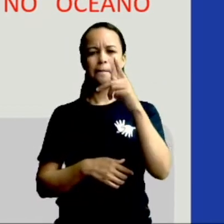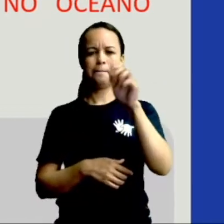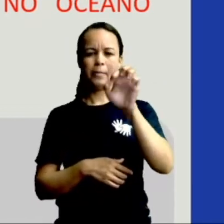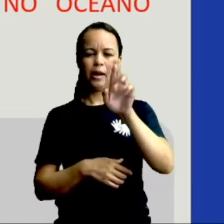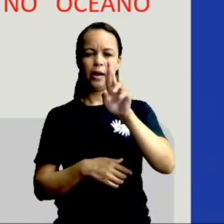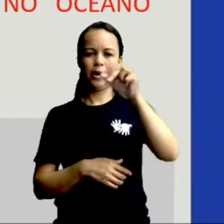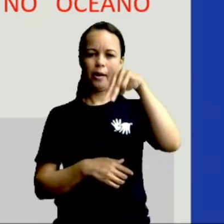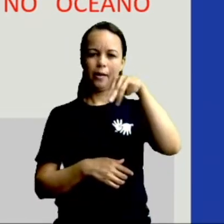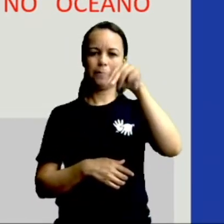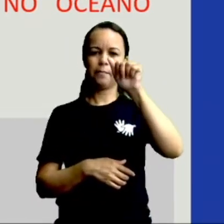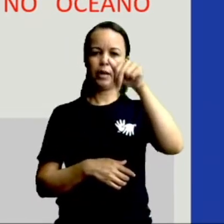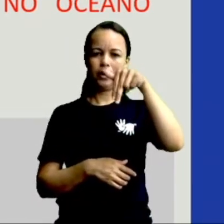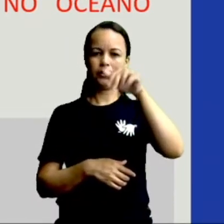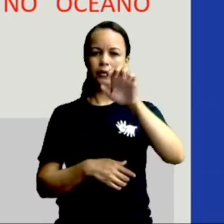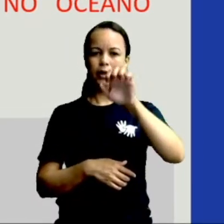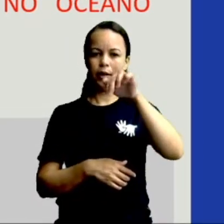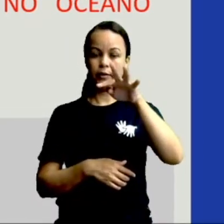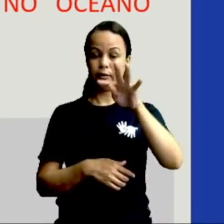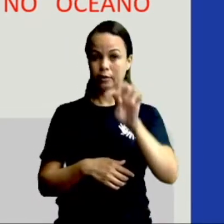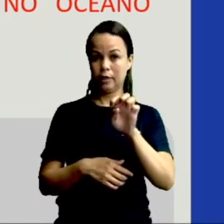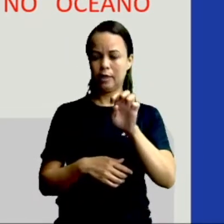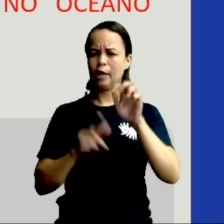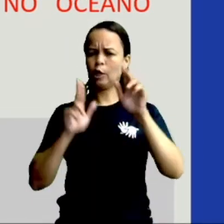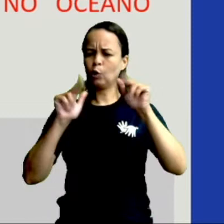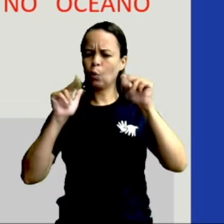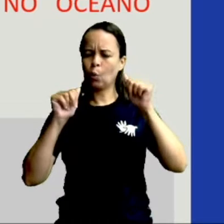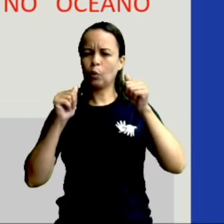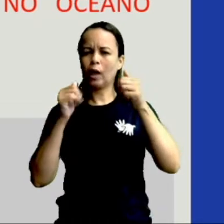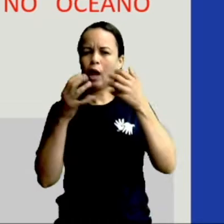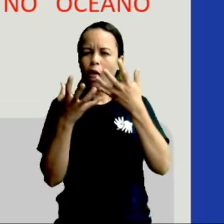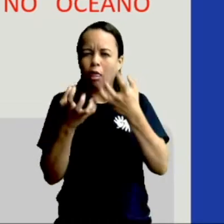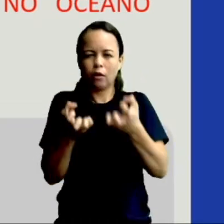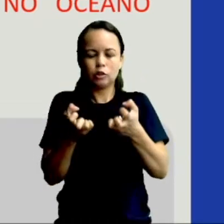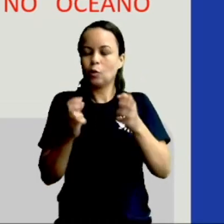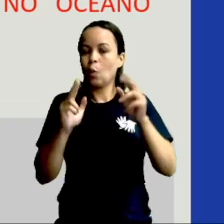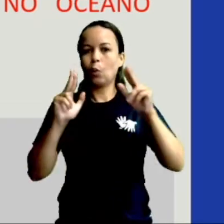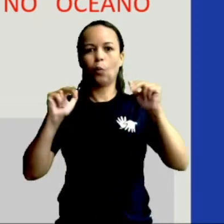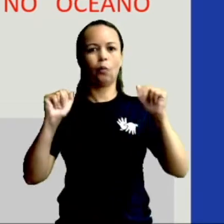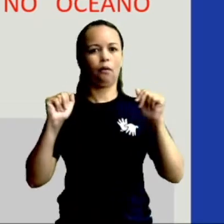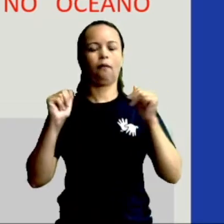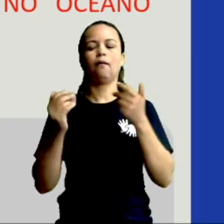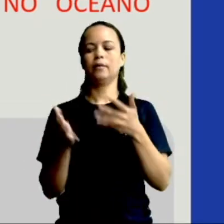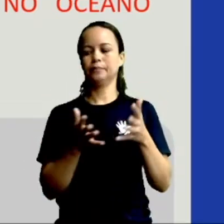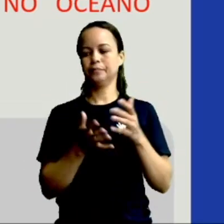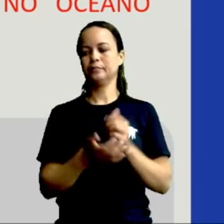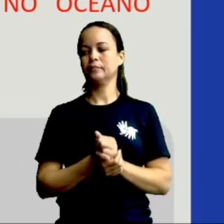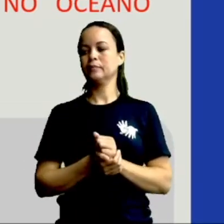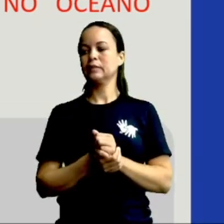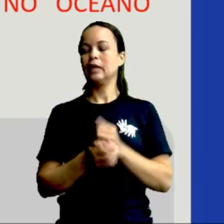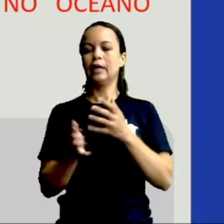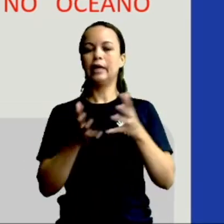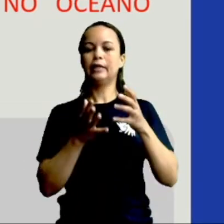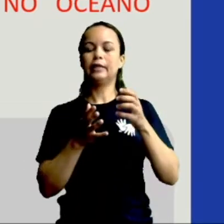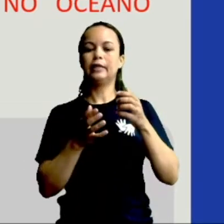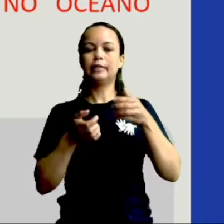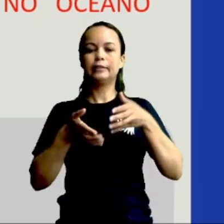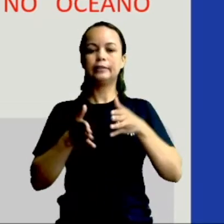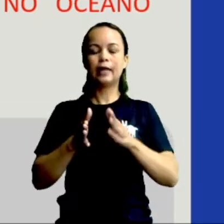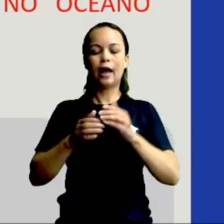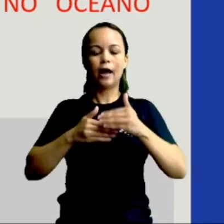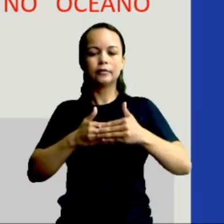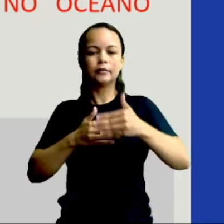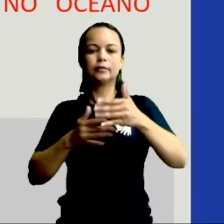rio permanente, ele não seca. Ele está sempre lá com a água. Nasce na Serra da Canastra, em Minas Gerais, na